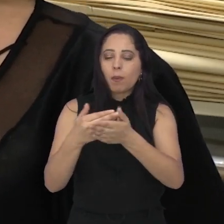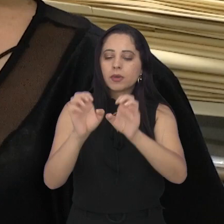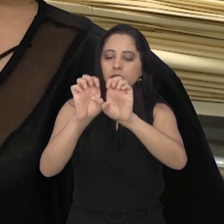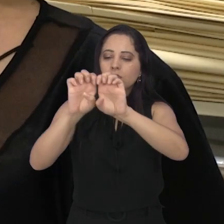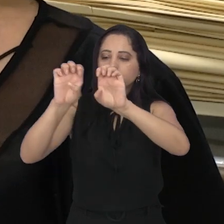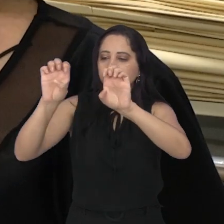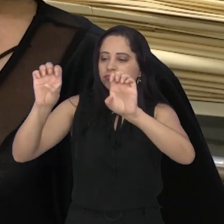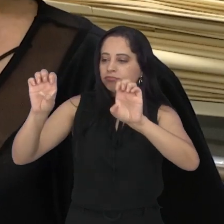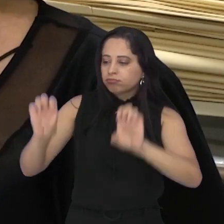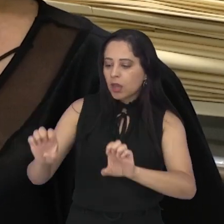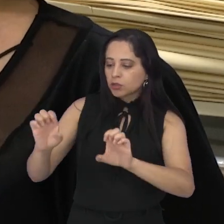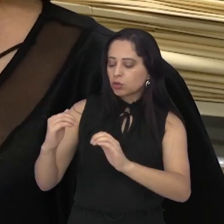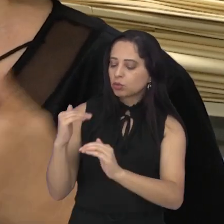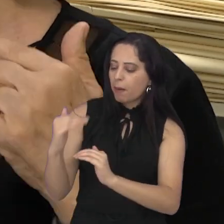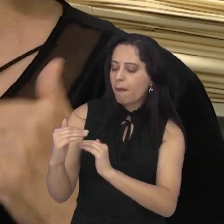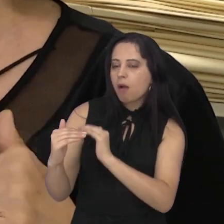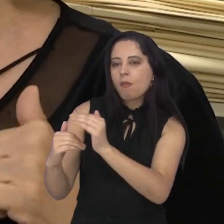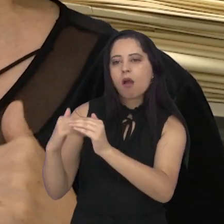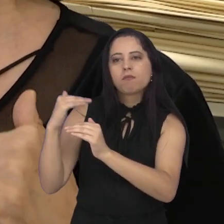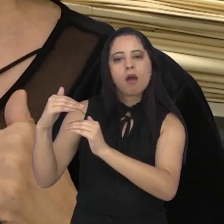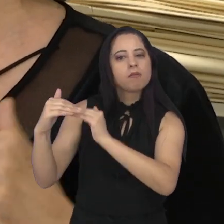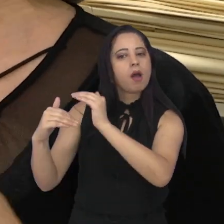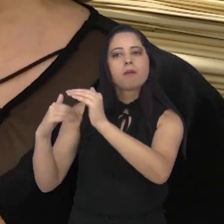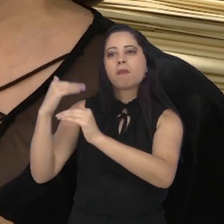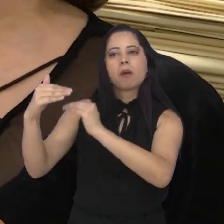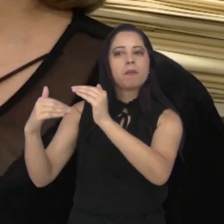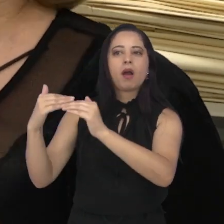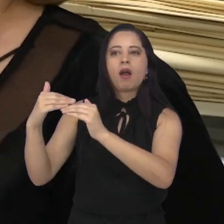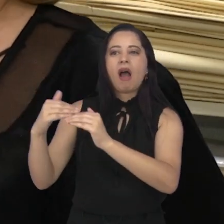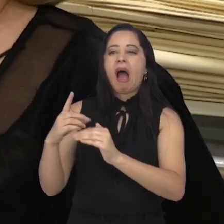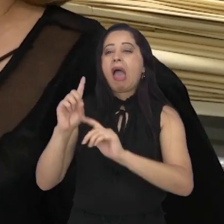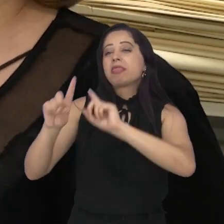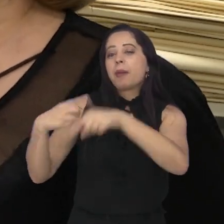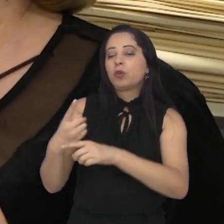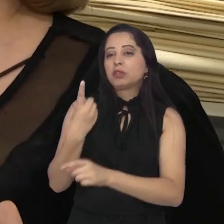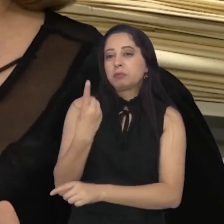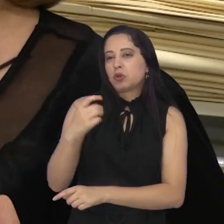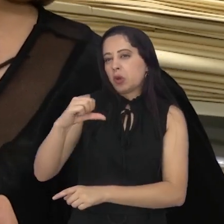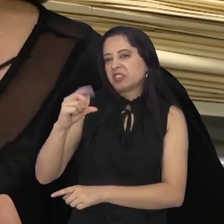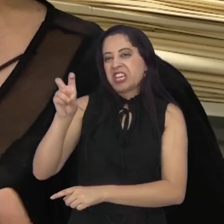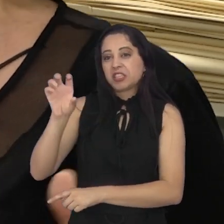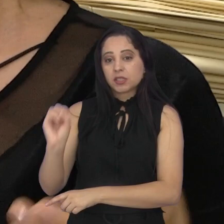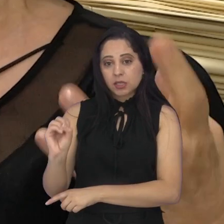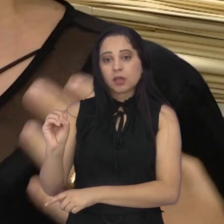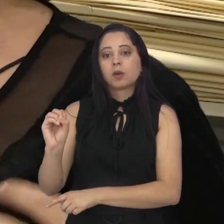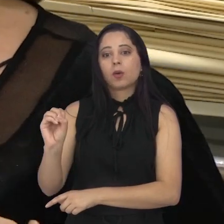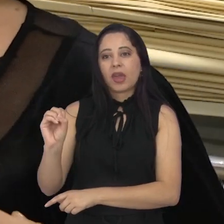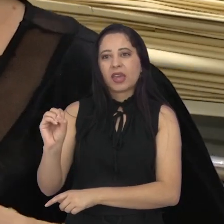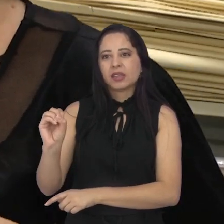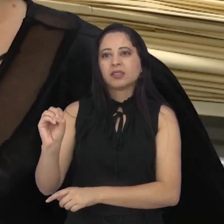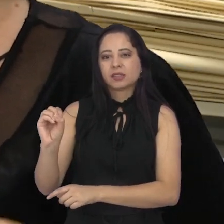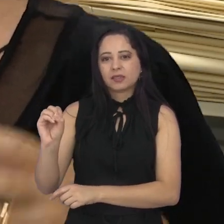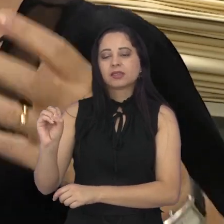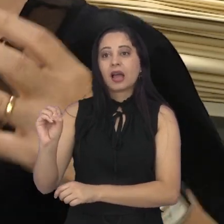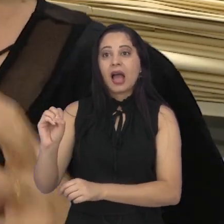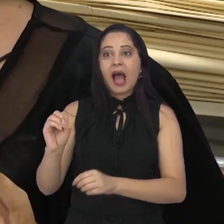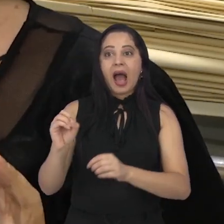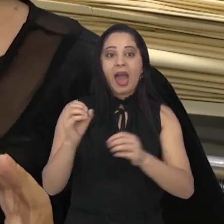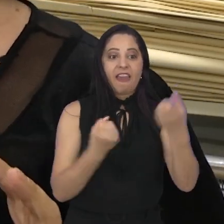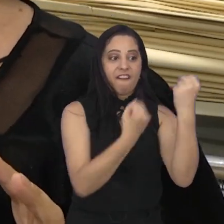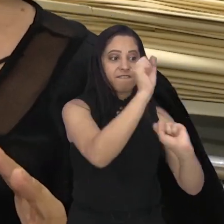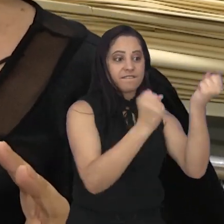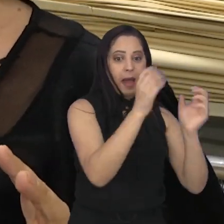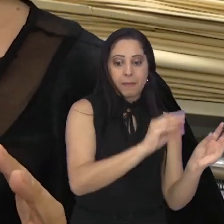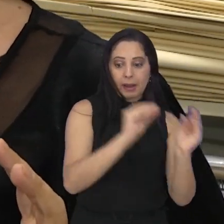a infraestrutura que foi necessária lá na frente, a partir da década de 50, quando ela vai receber uma